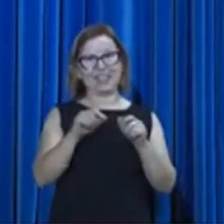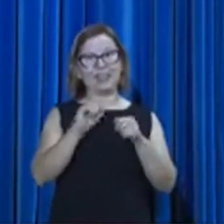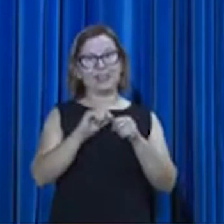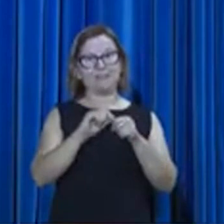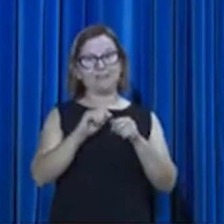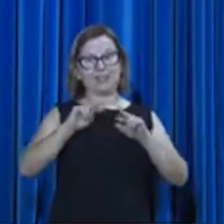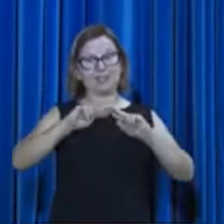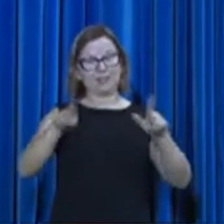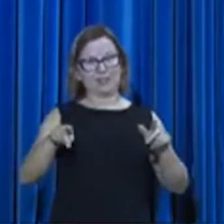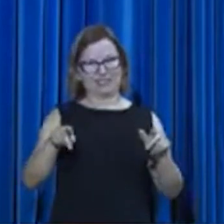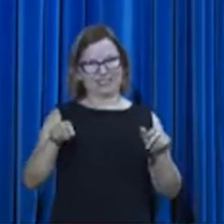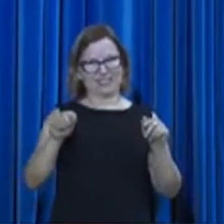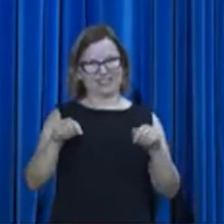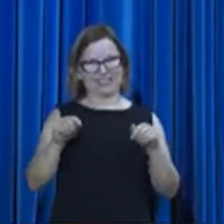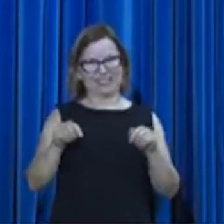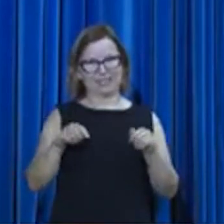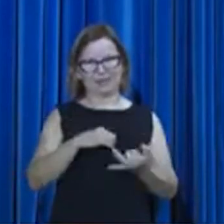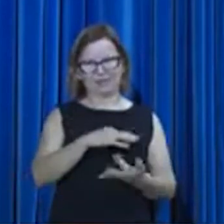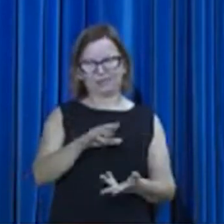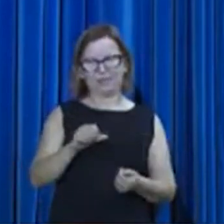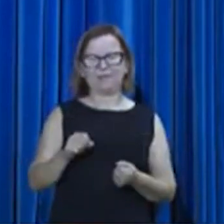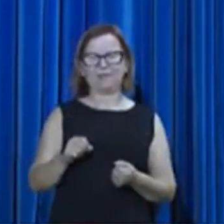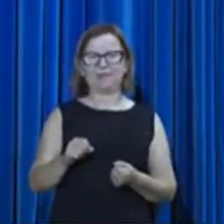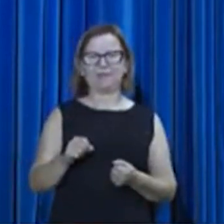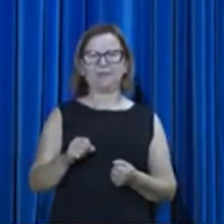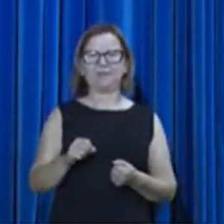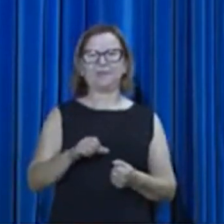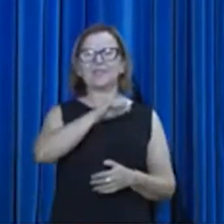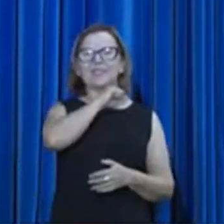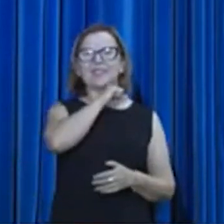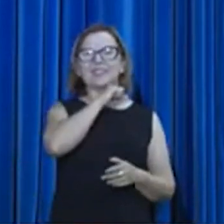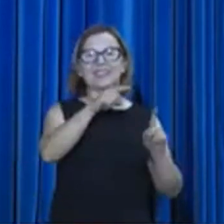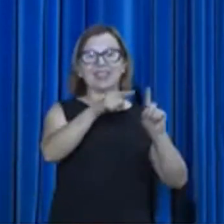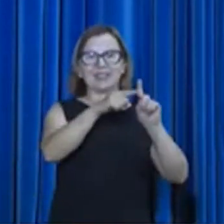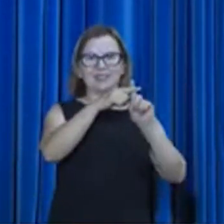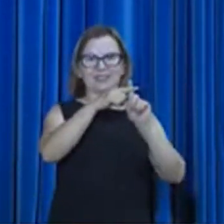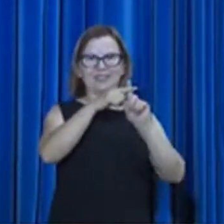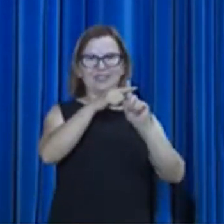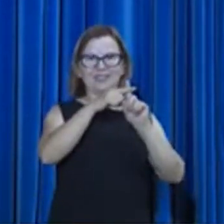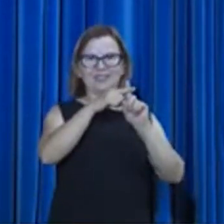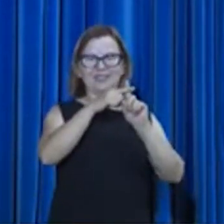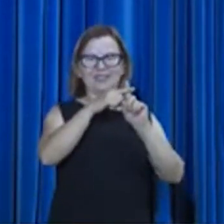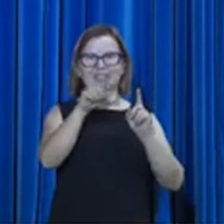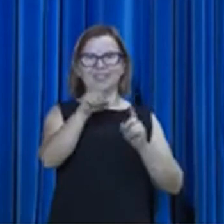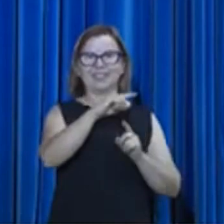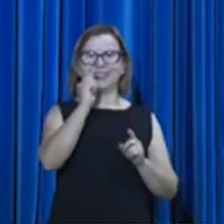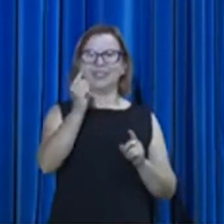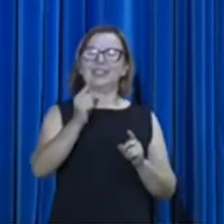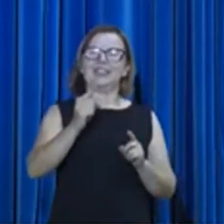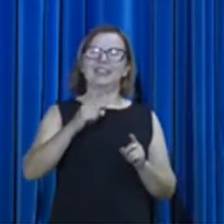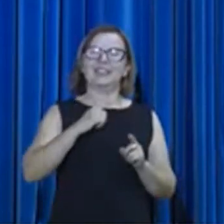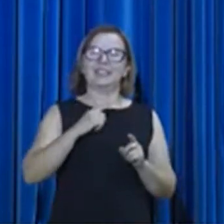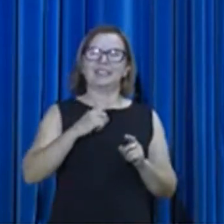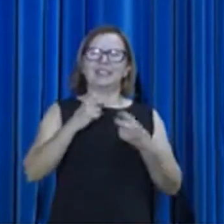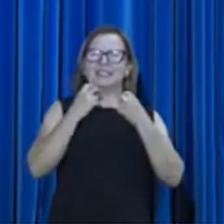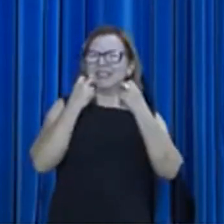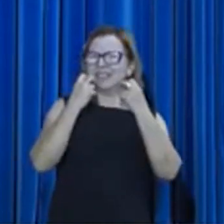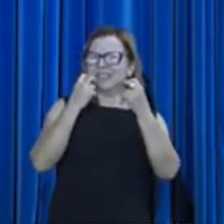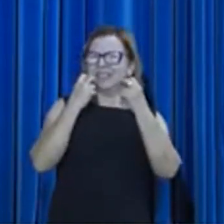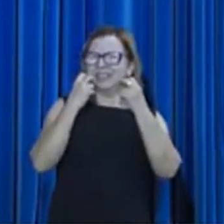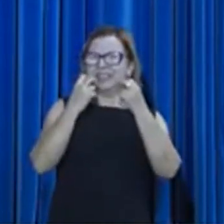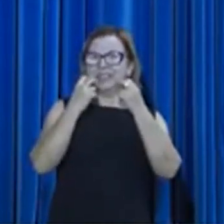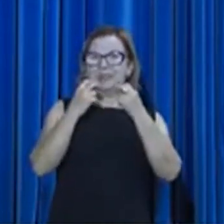contexto. A obra da cruz, que nós temos clamado tão fortemente, tão